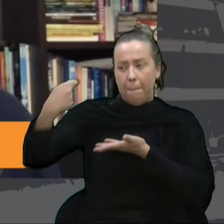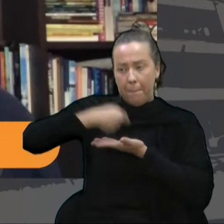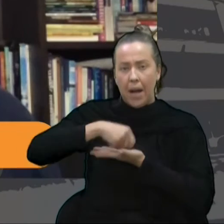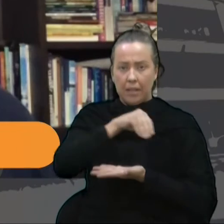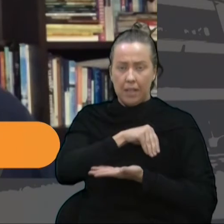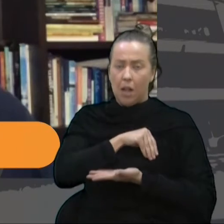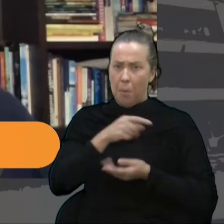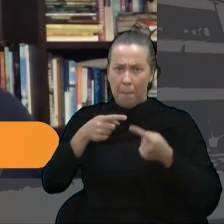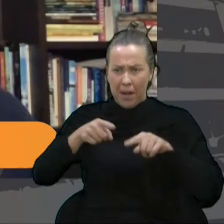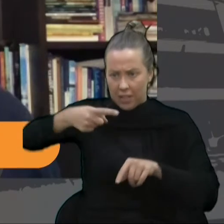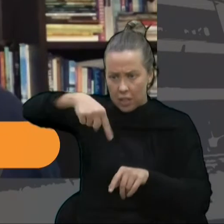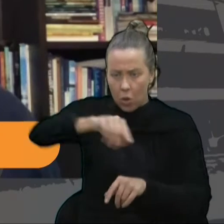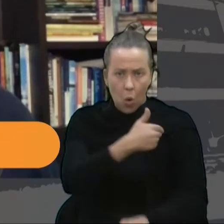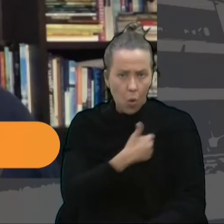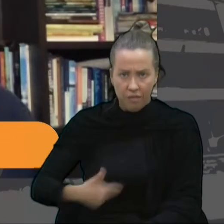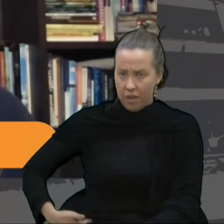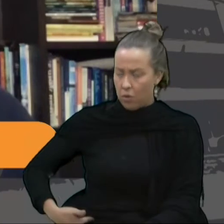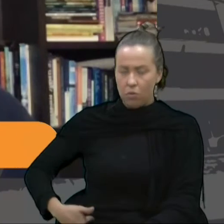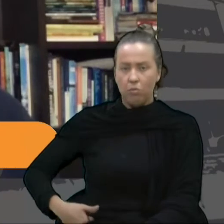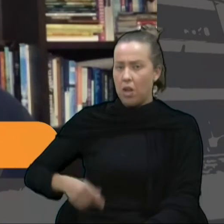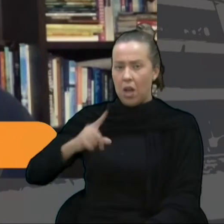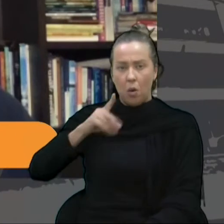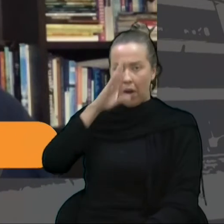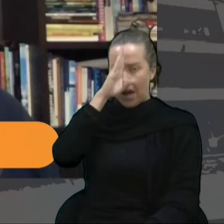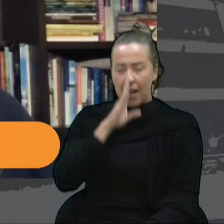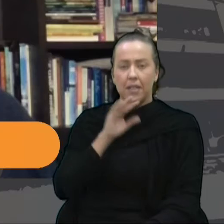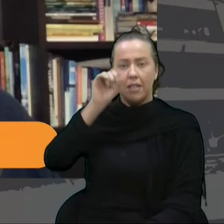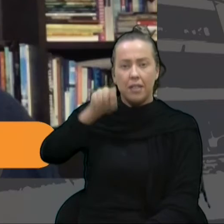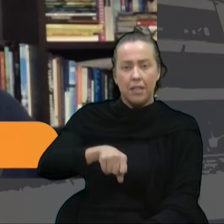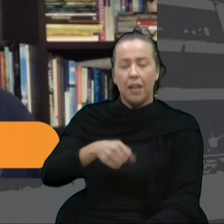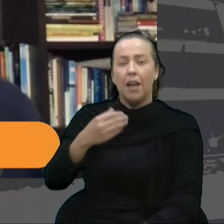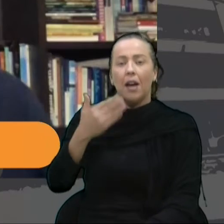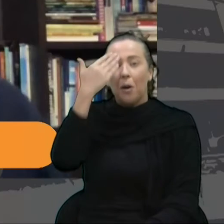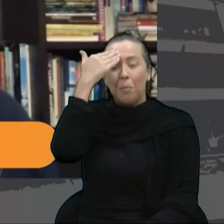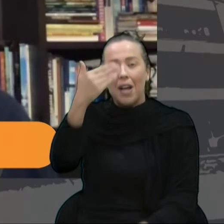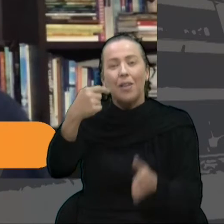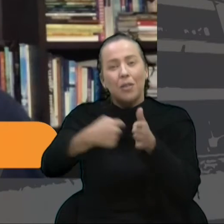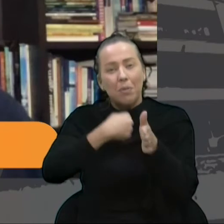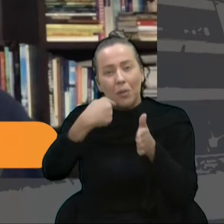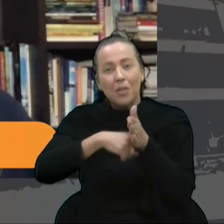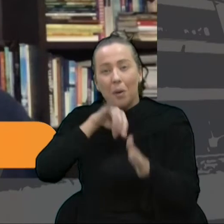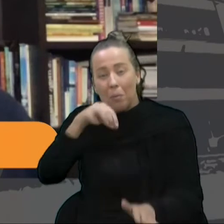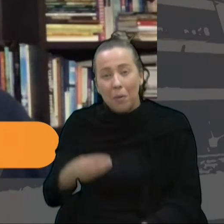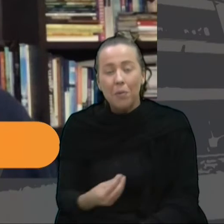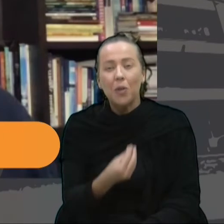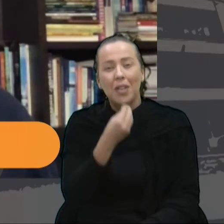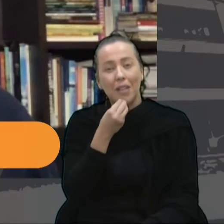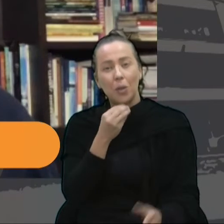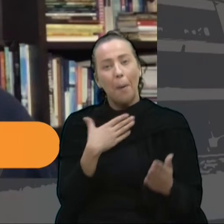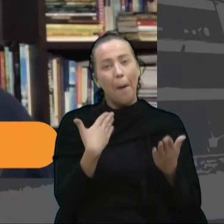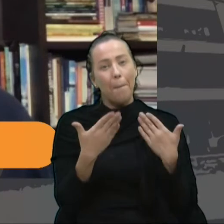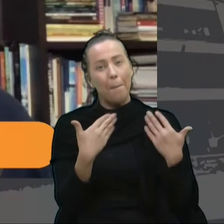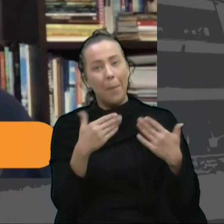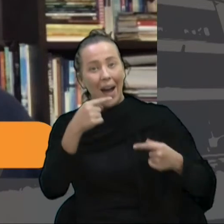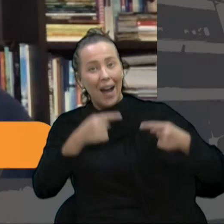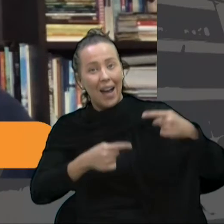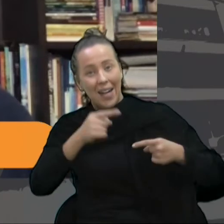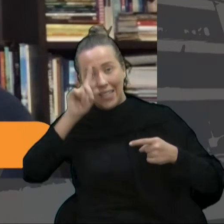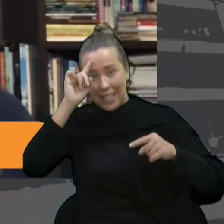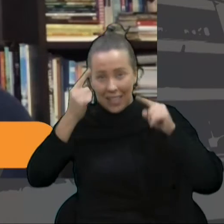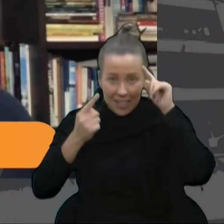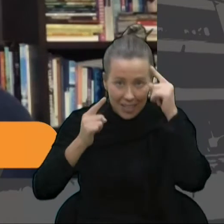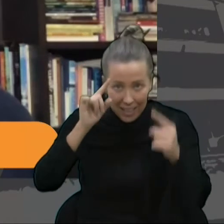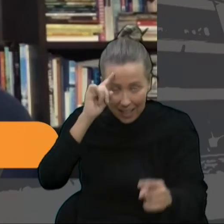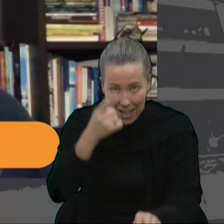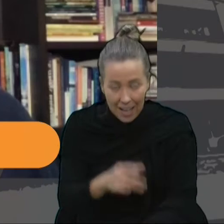Então, eu fico... Muito obrigado aí pelas perguntas. Né? É uma oportunidade para a gente debater ideias. Eu